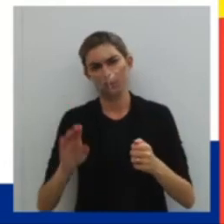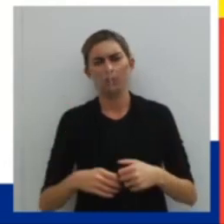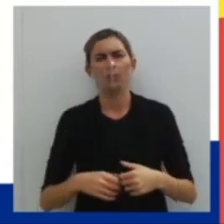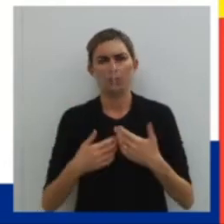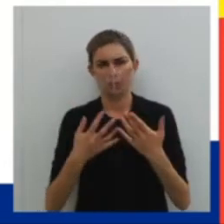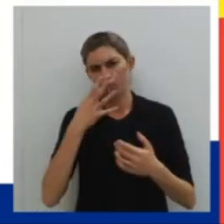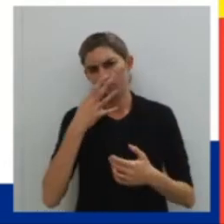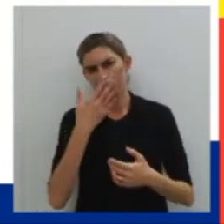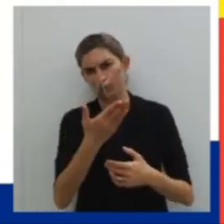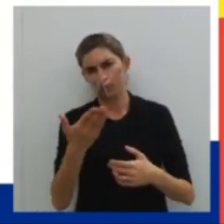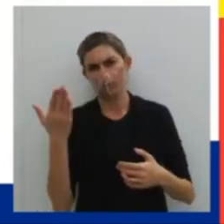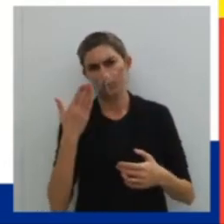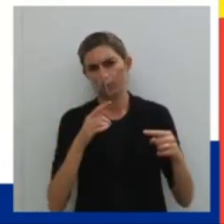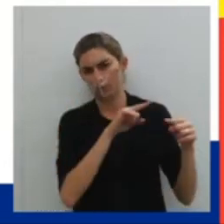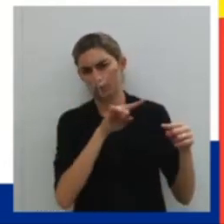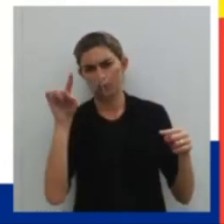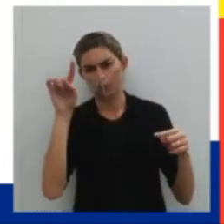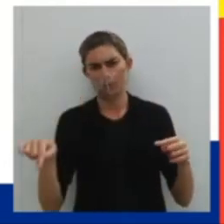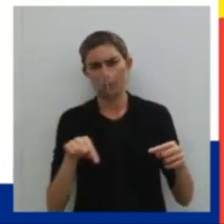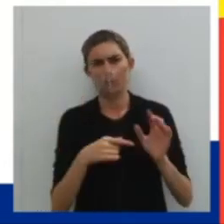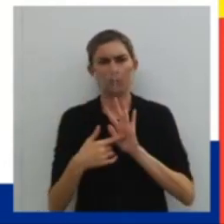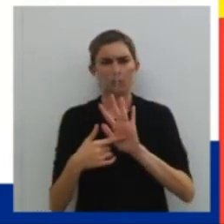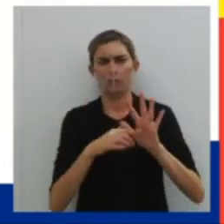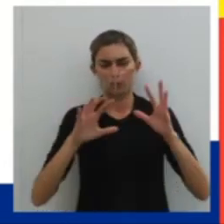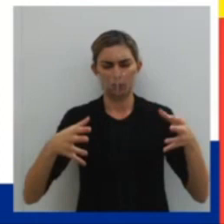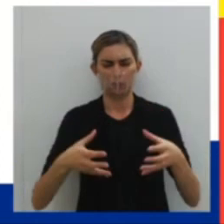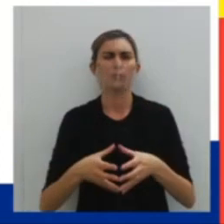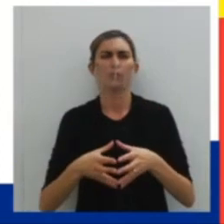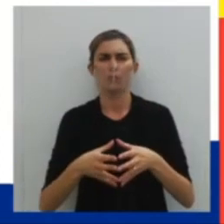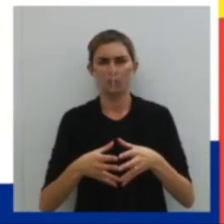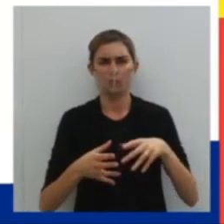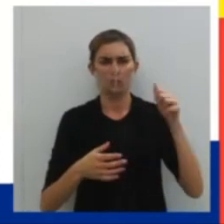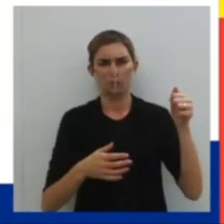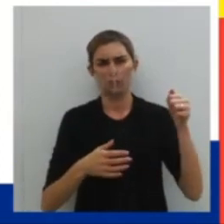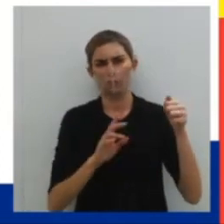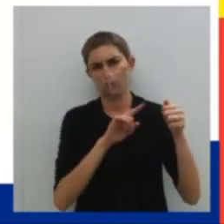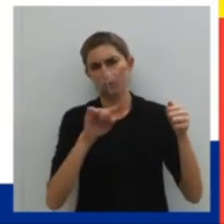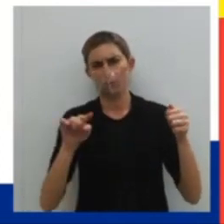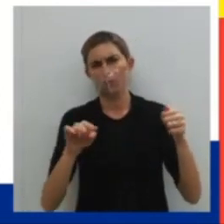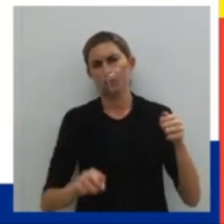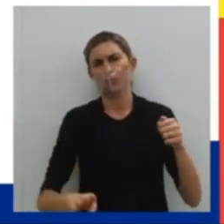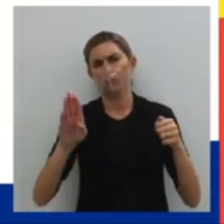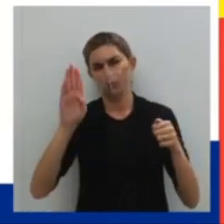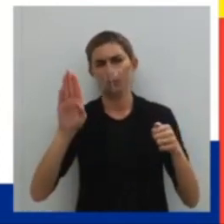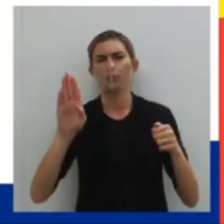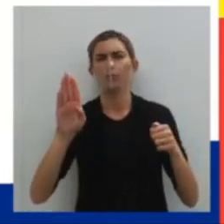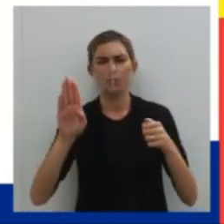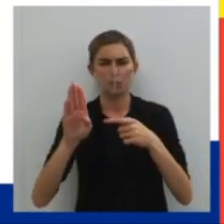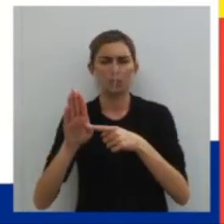B. Observe que essa seta indica que o conjunto de partida é o conjunto A e o conjunto de